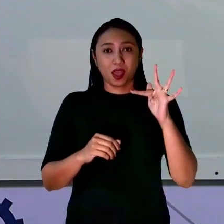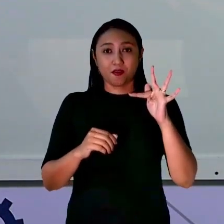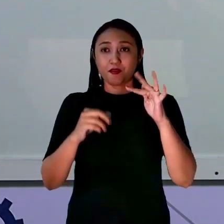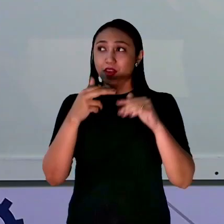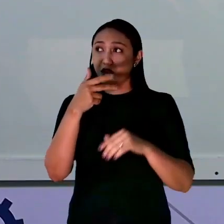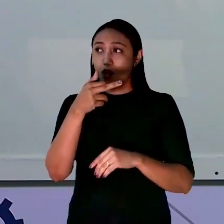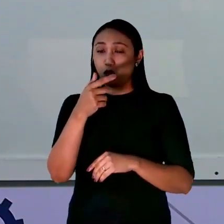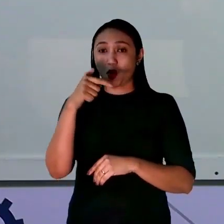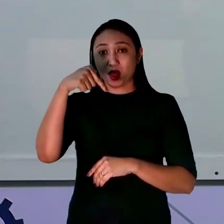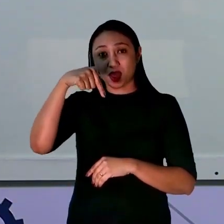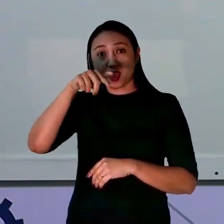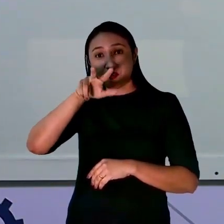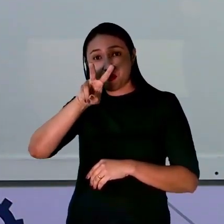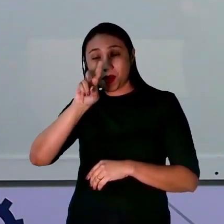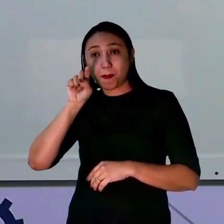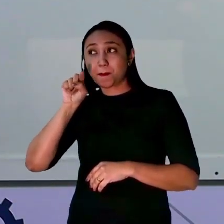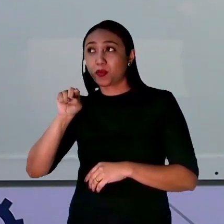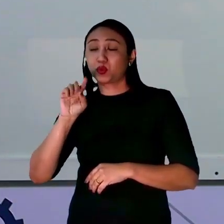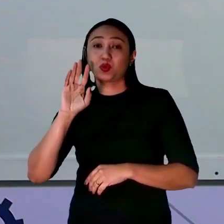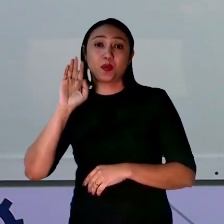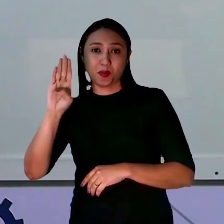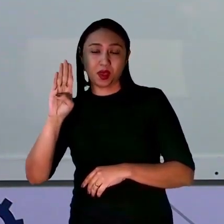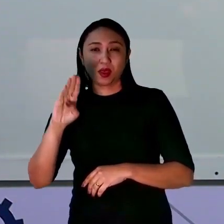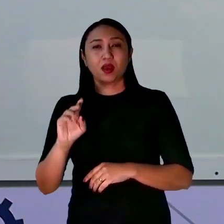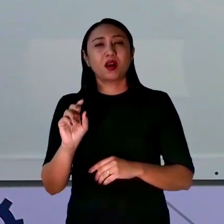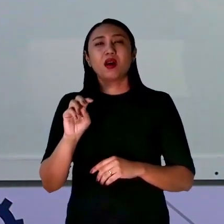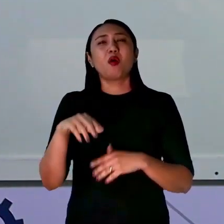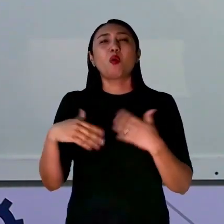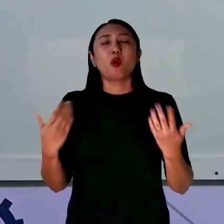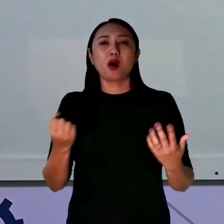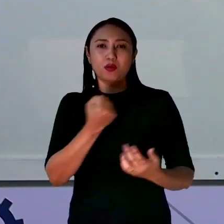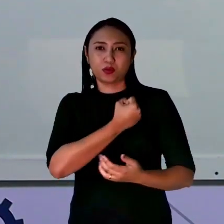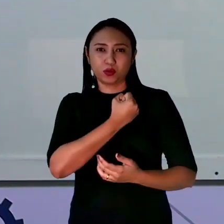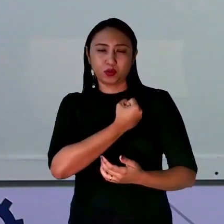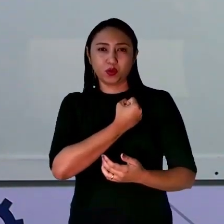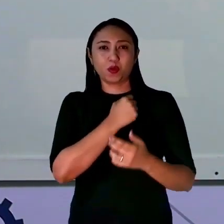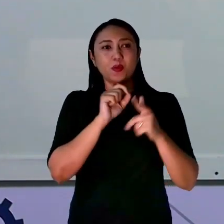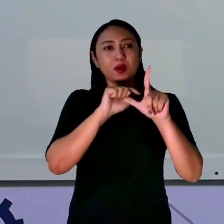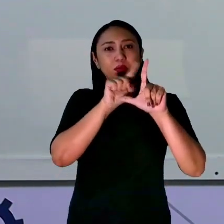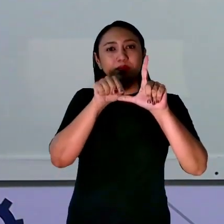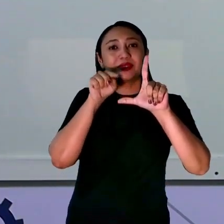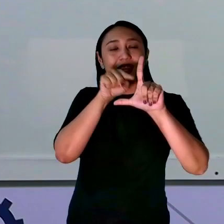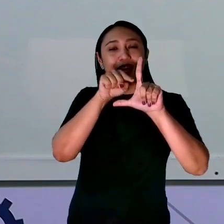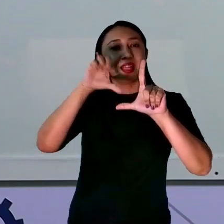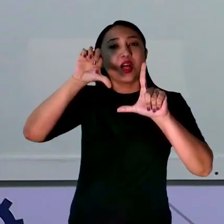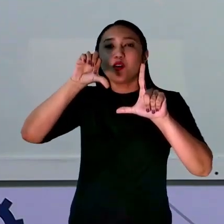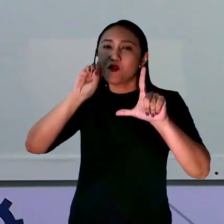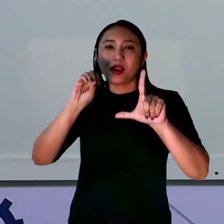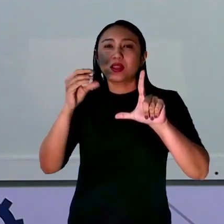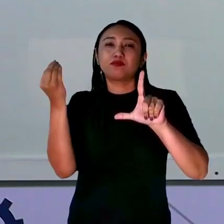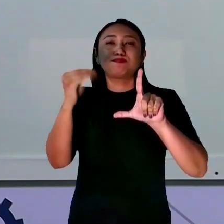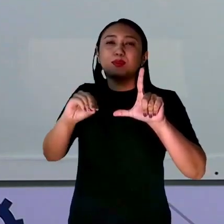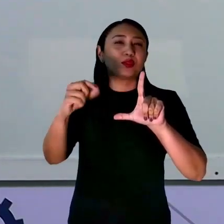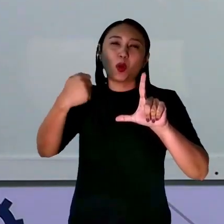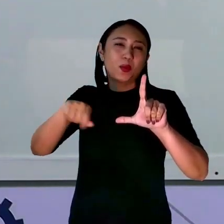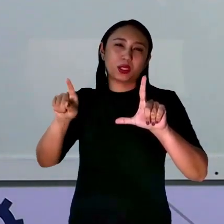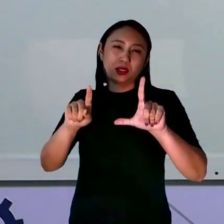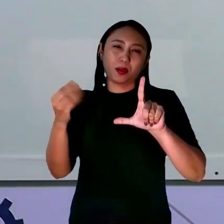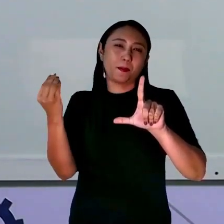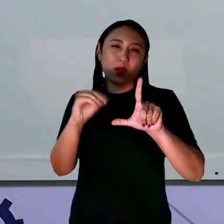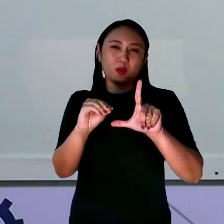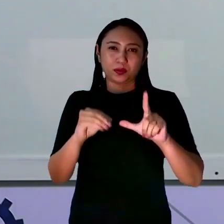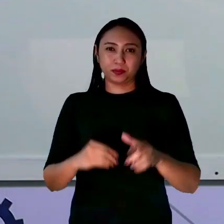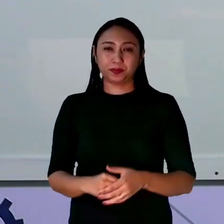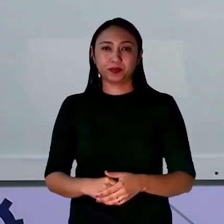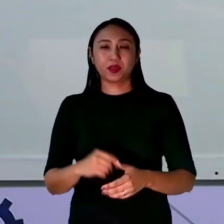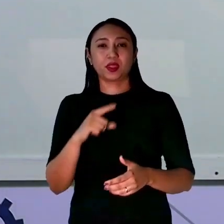óculos? O seno de θ? Galera, o seno de θ é 90, que é 1, é o valor máximo, então eu não coloco. E aí a gente tem a